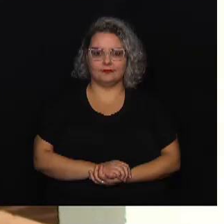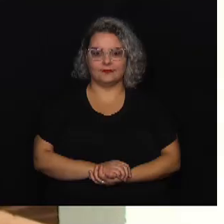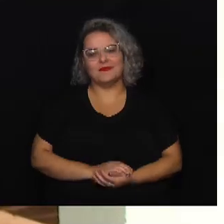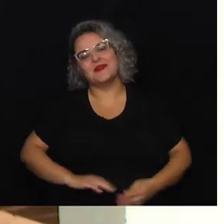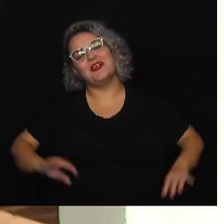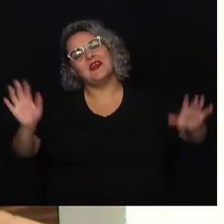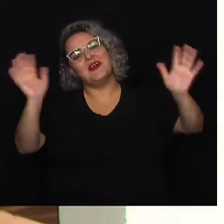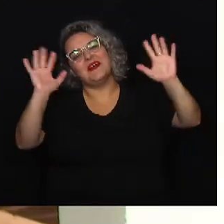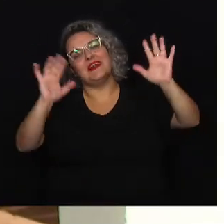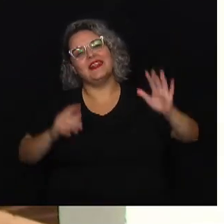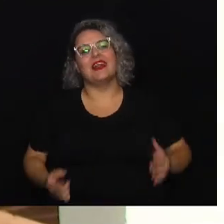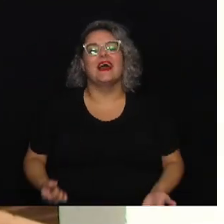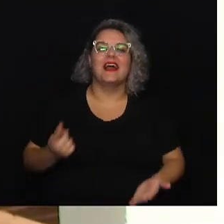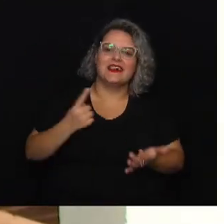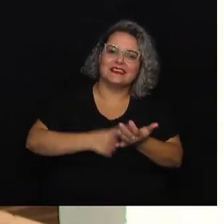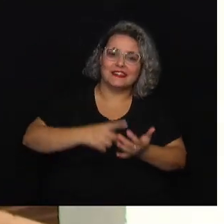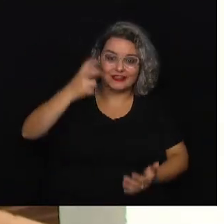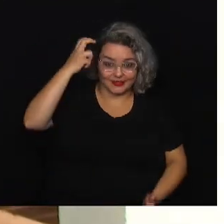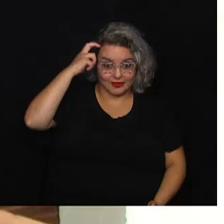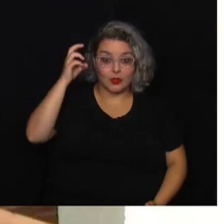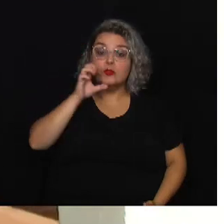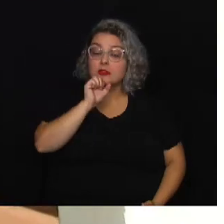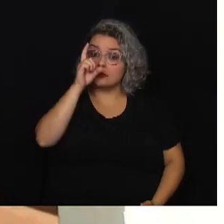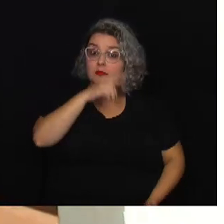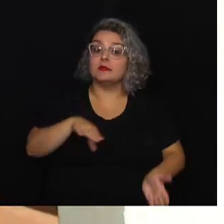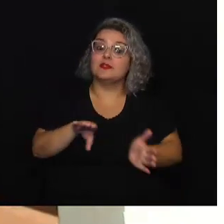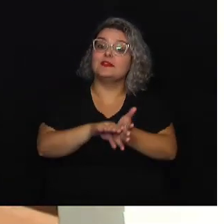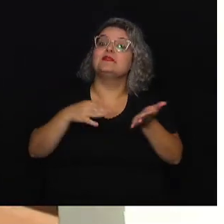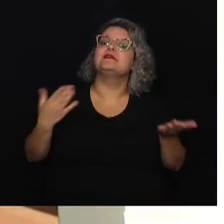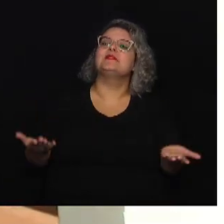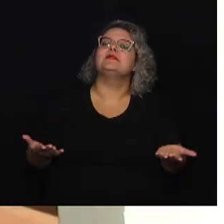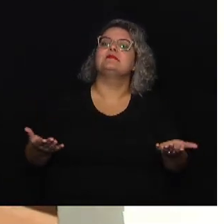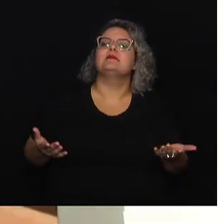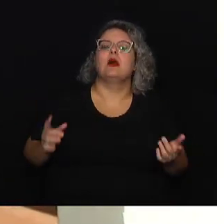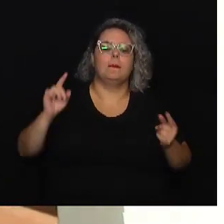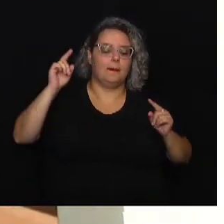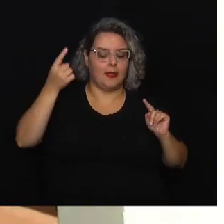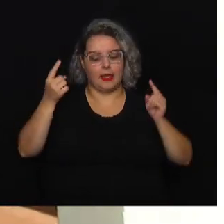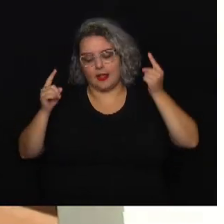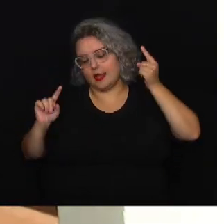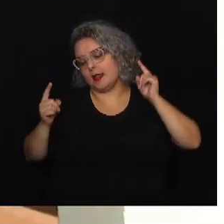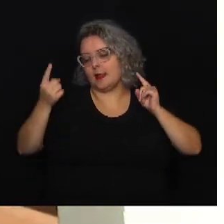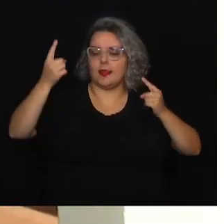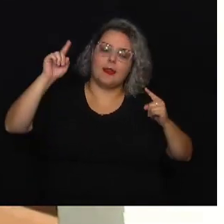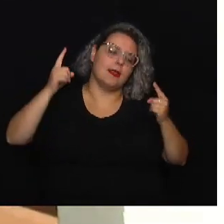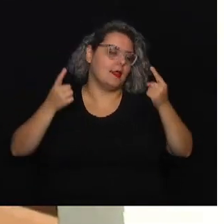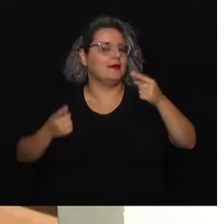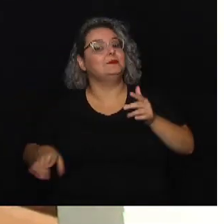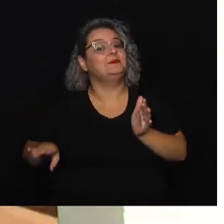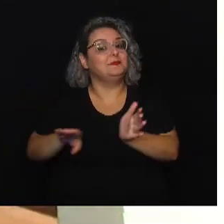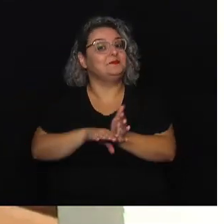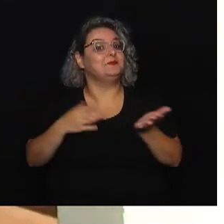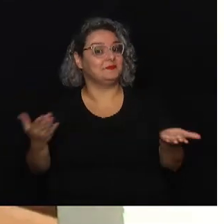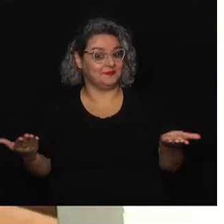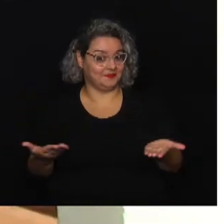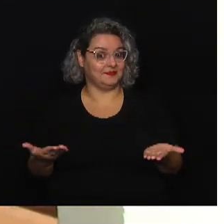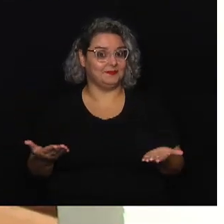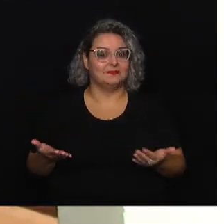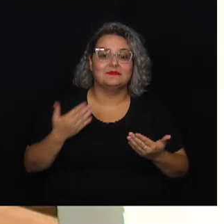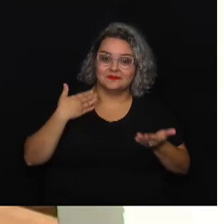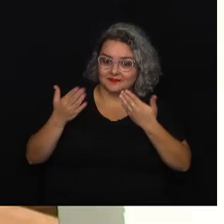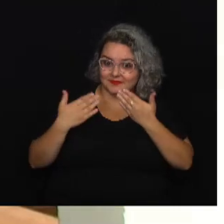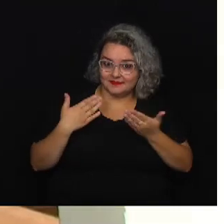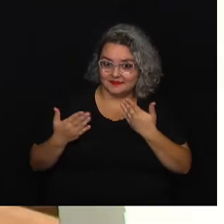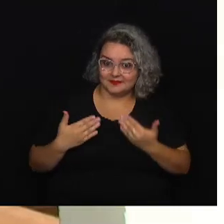Agenda Cultural no ar, o final de semana chegou e estamos no clima de carnaval porque tá chegando. E hoje, nosso